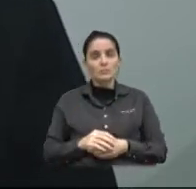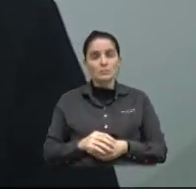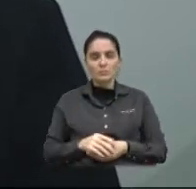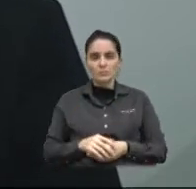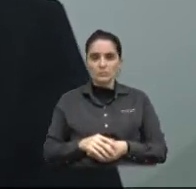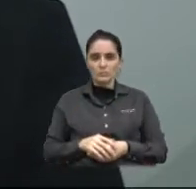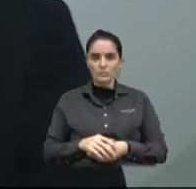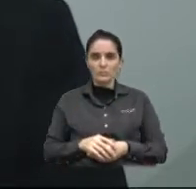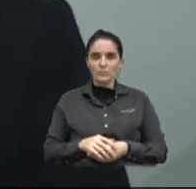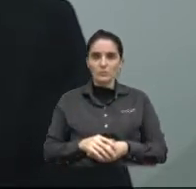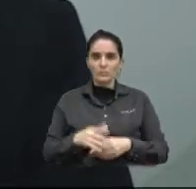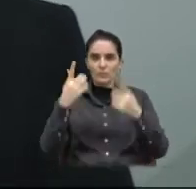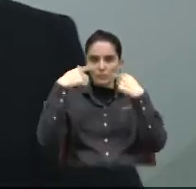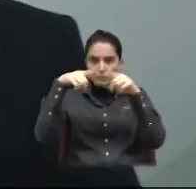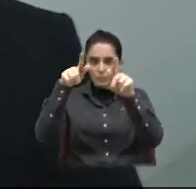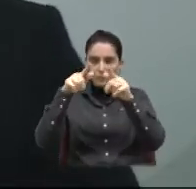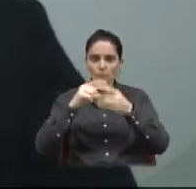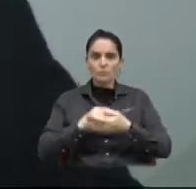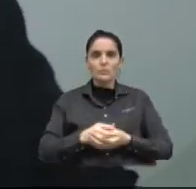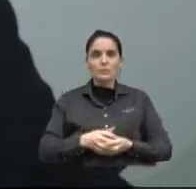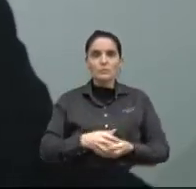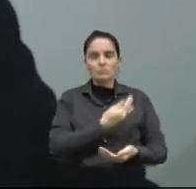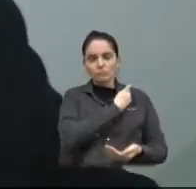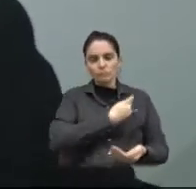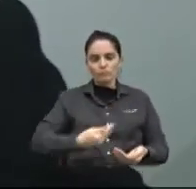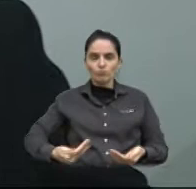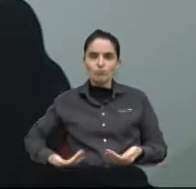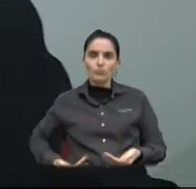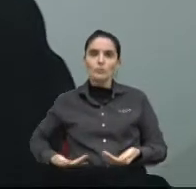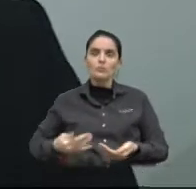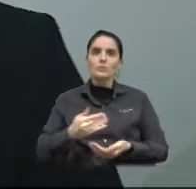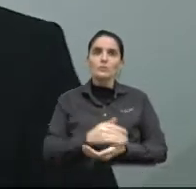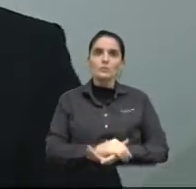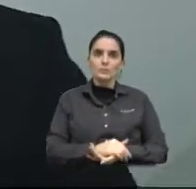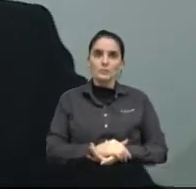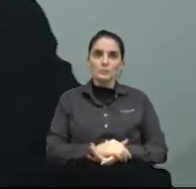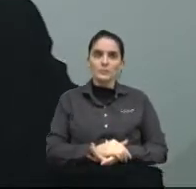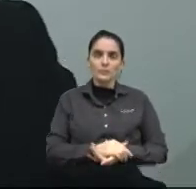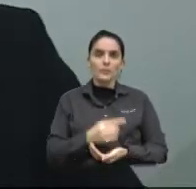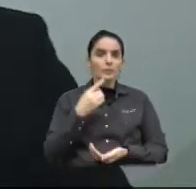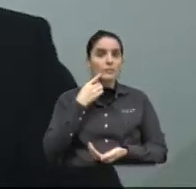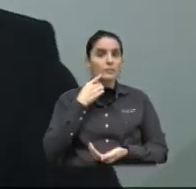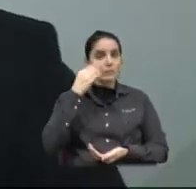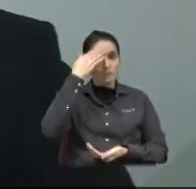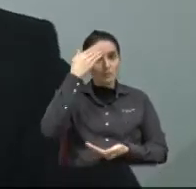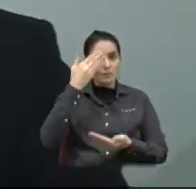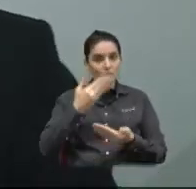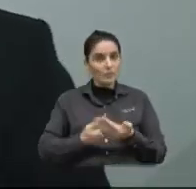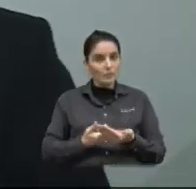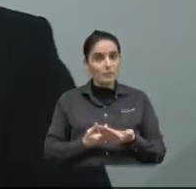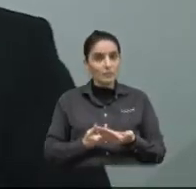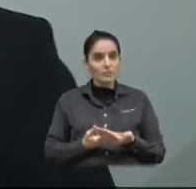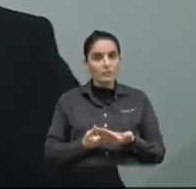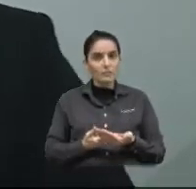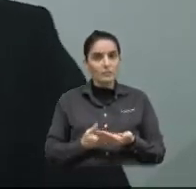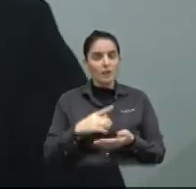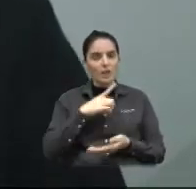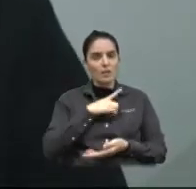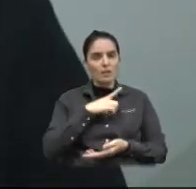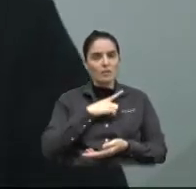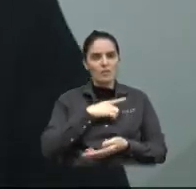de protesto contra o governador eu acredito gente existem muitas